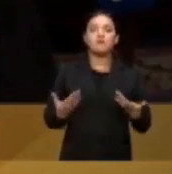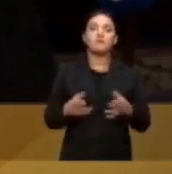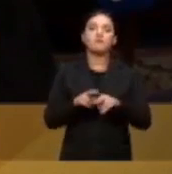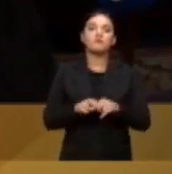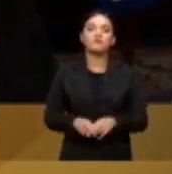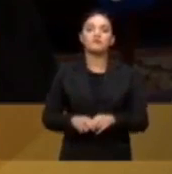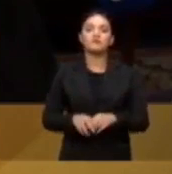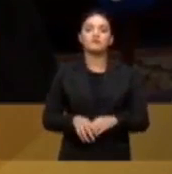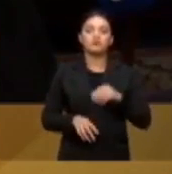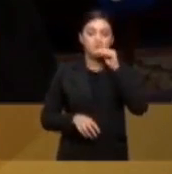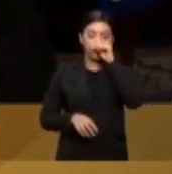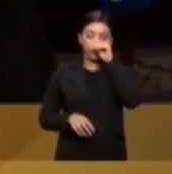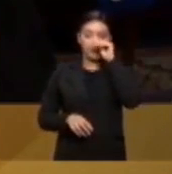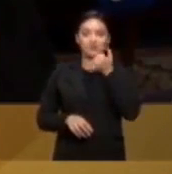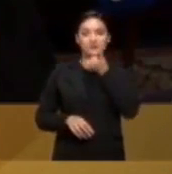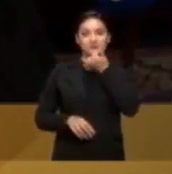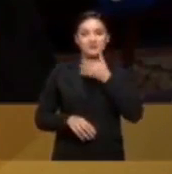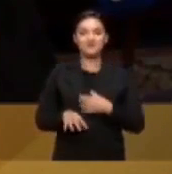escolha de um julgador